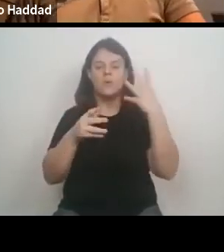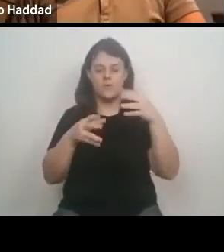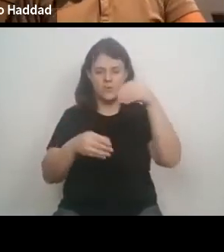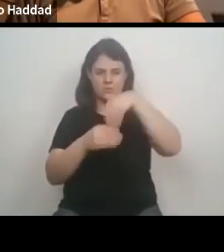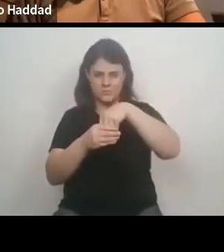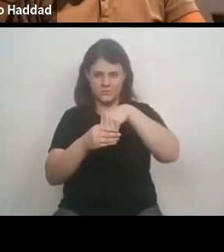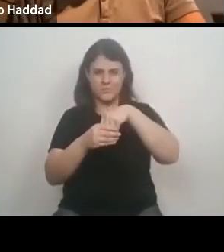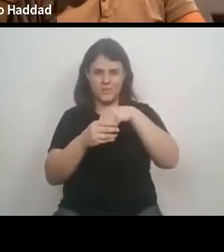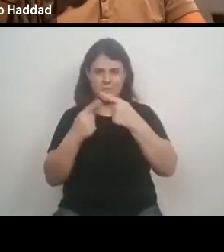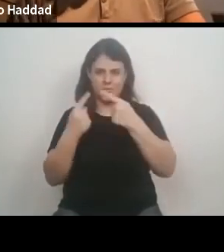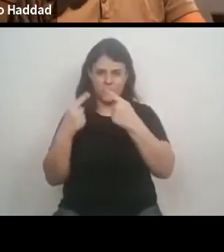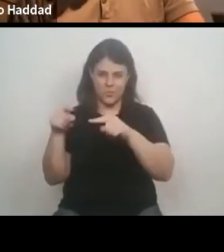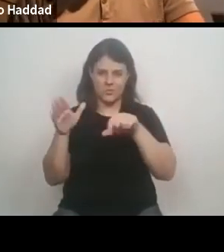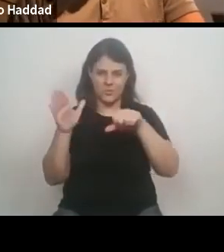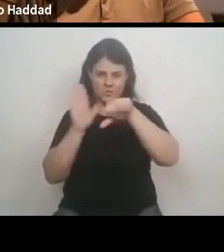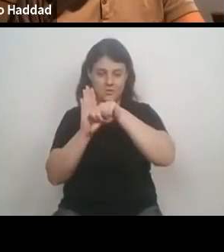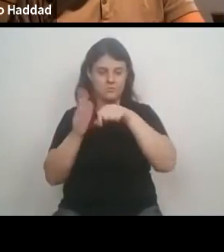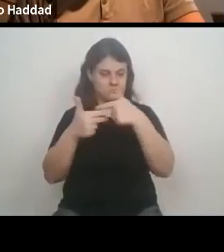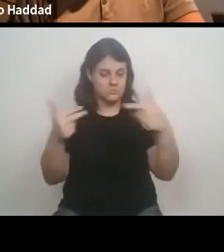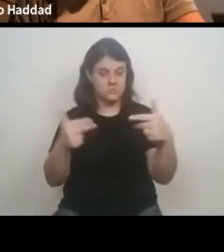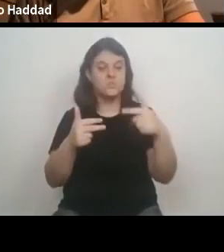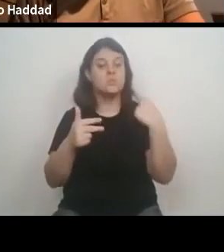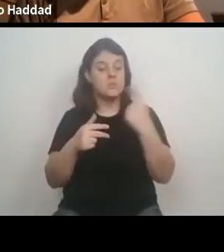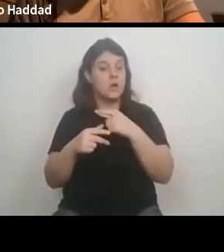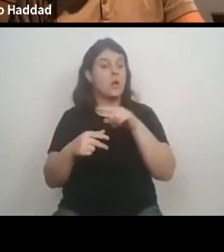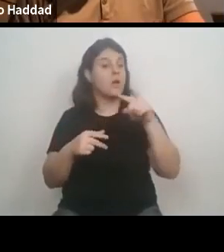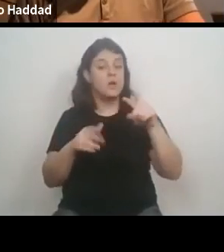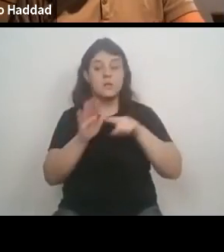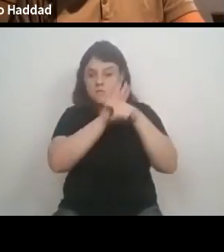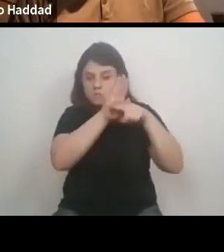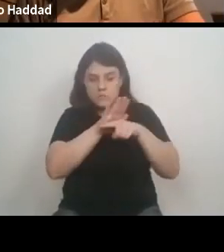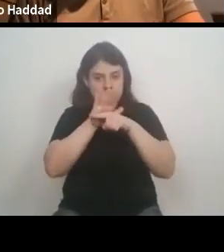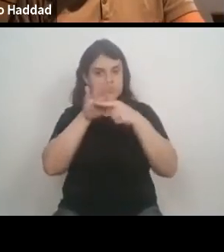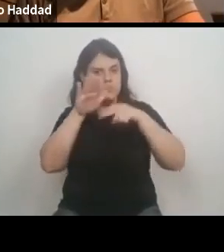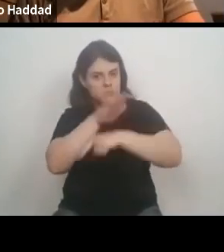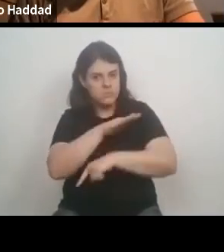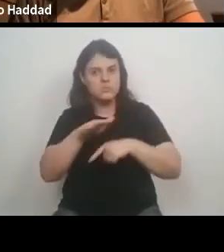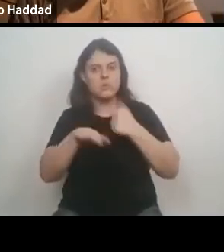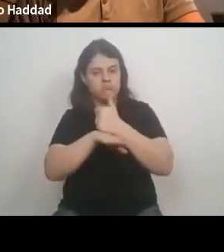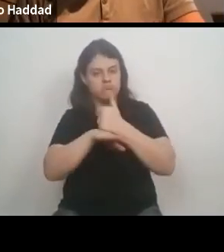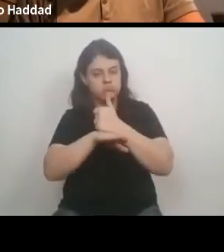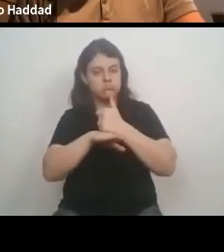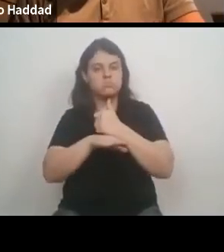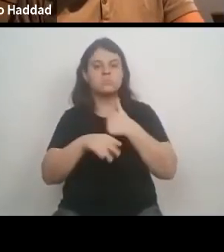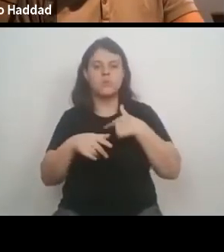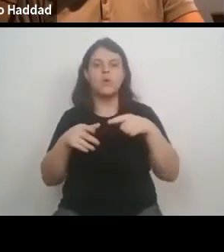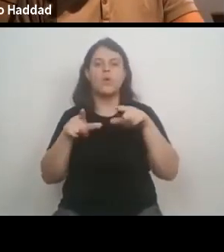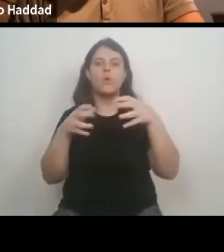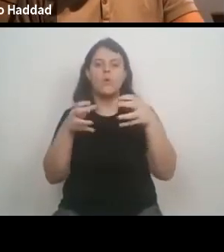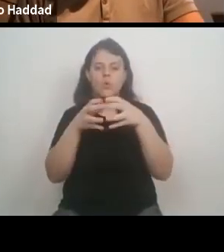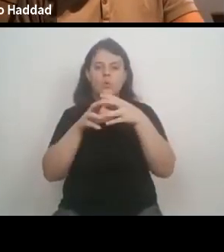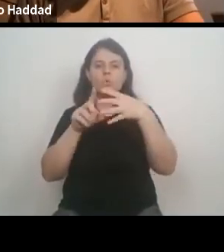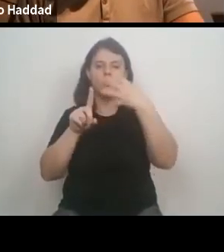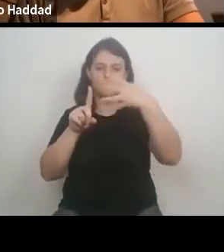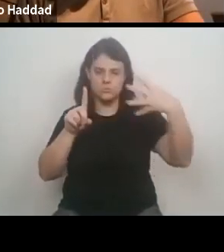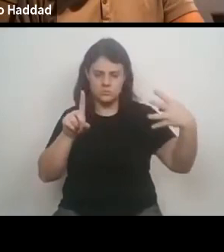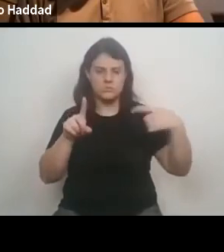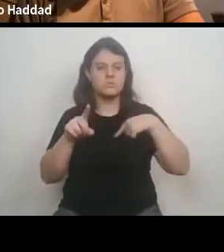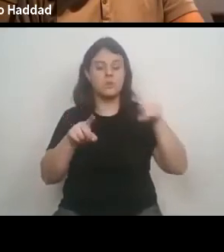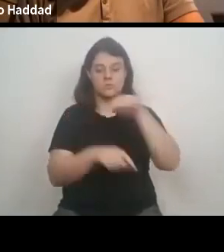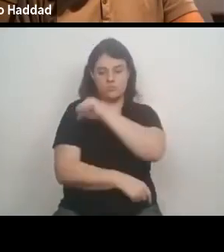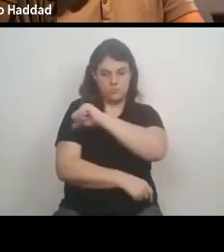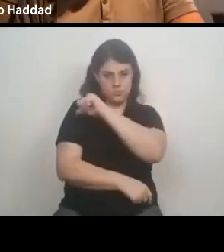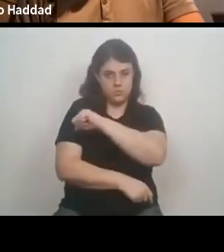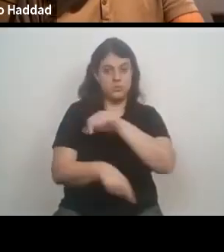as colegas Estela, Samara e Evelyn, que são as maiores especialistas do tema, inclusive são da Comissão de LGPD da Ordem dos Advogados do Brasil do Rio, e